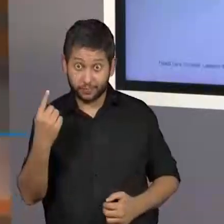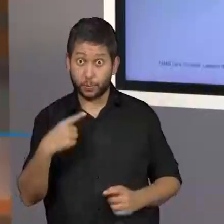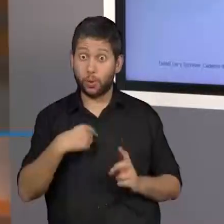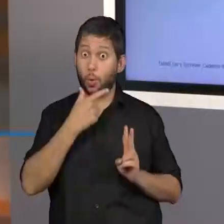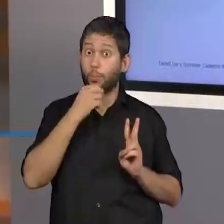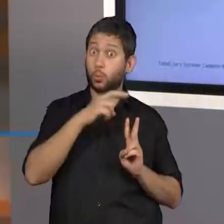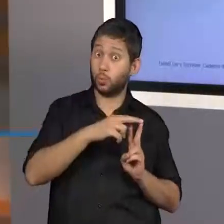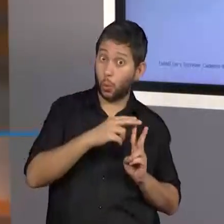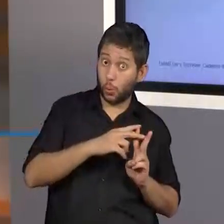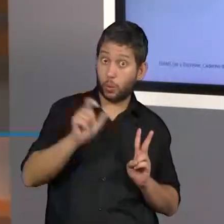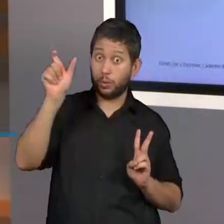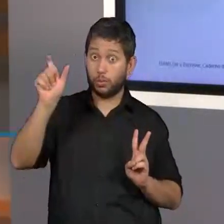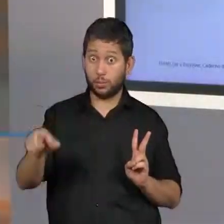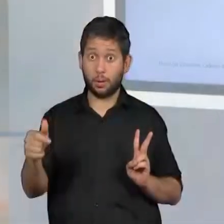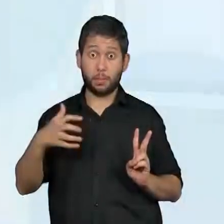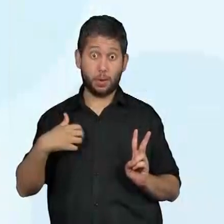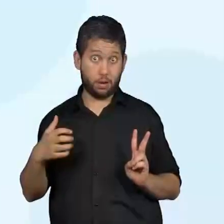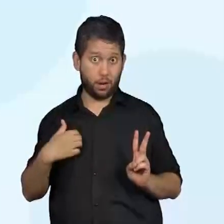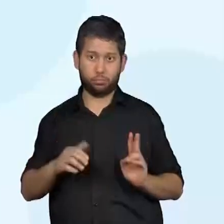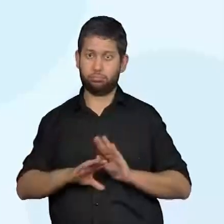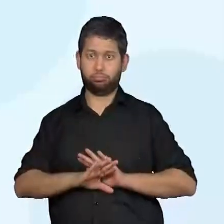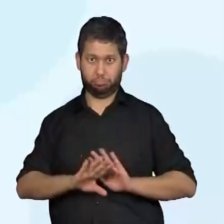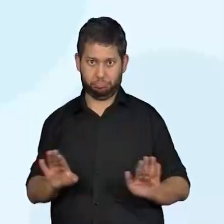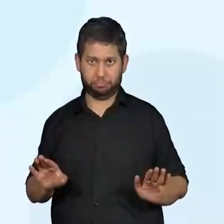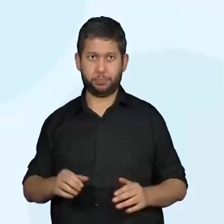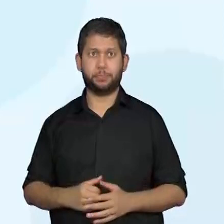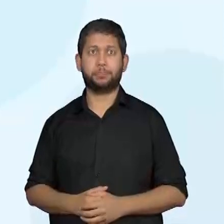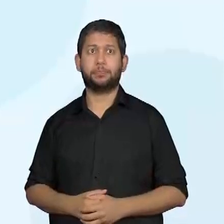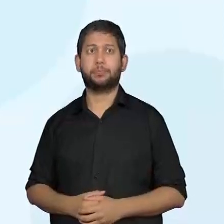Legal? Muito bem, vamos para a segunda pergunta. Vamos na tela.